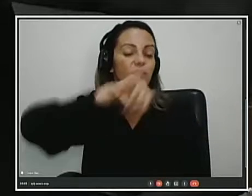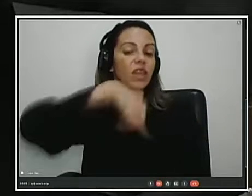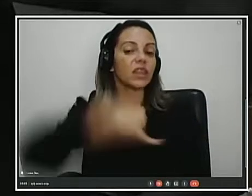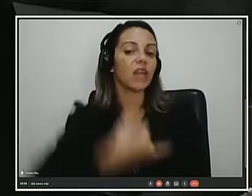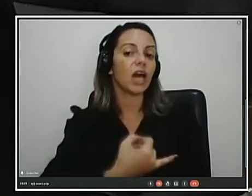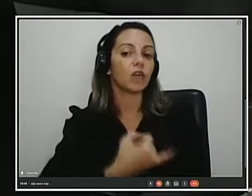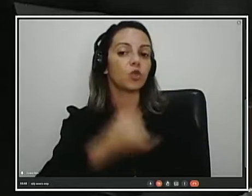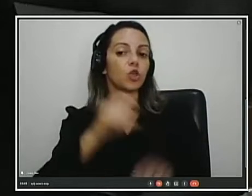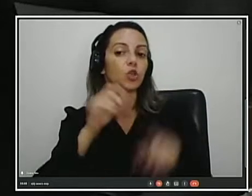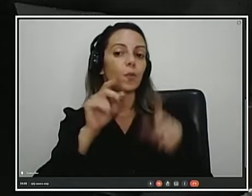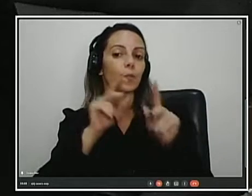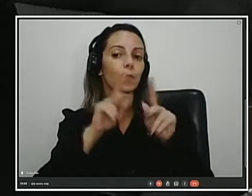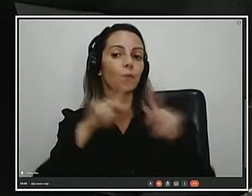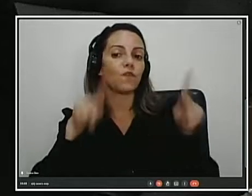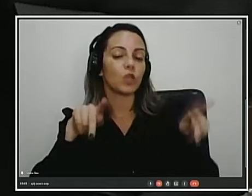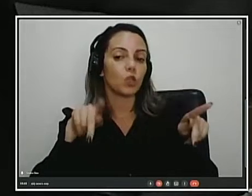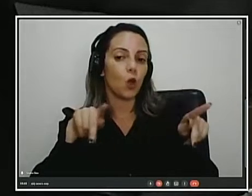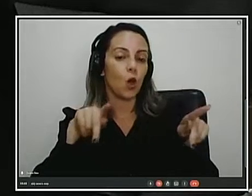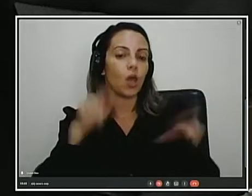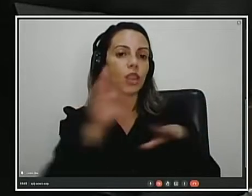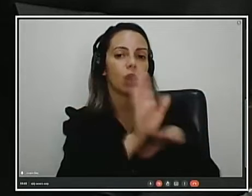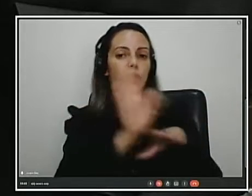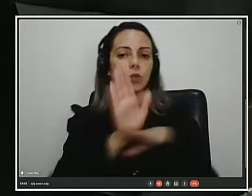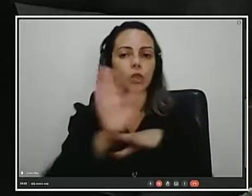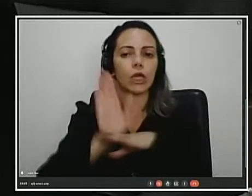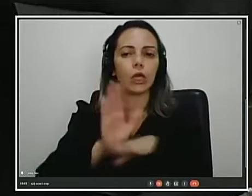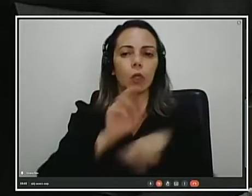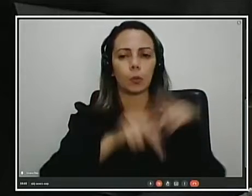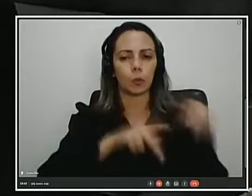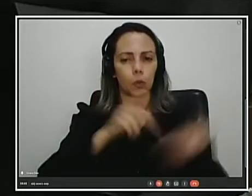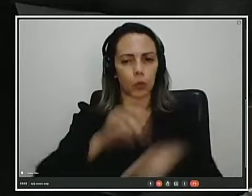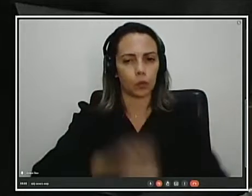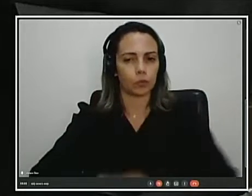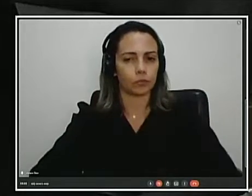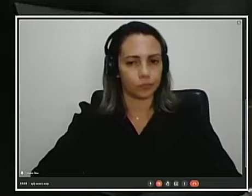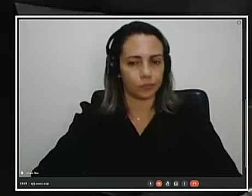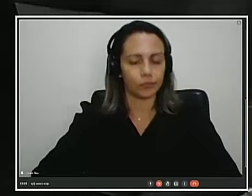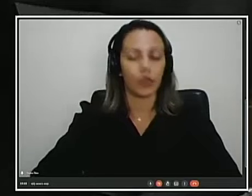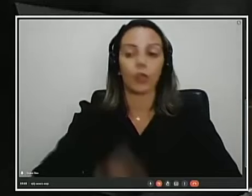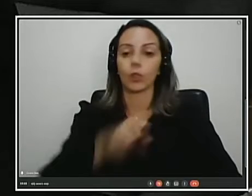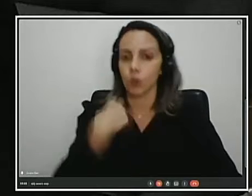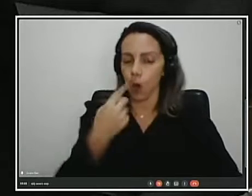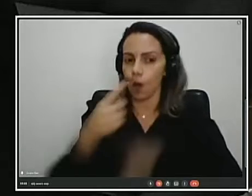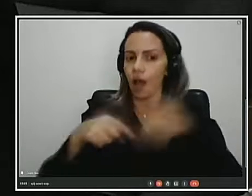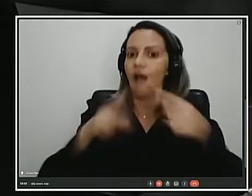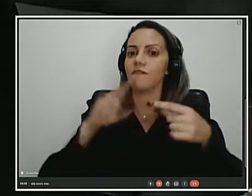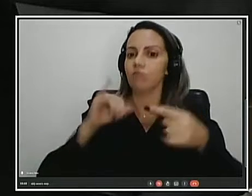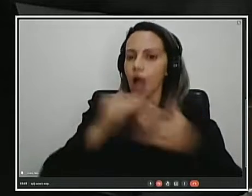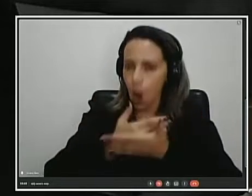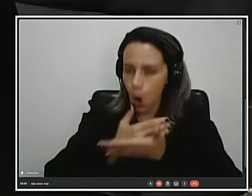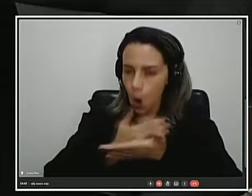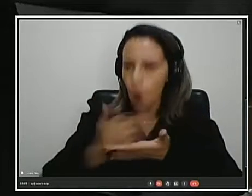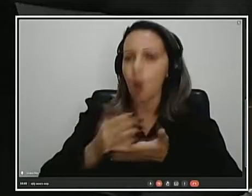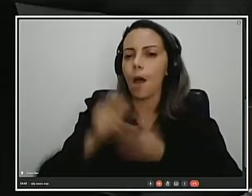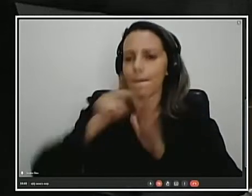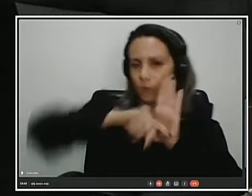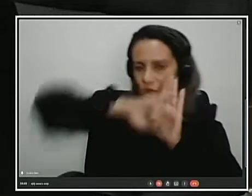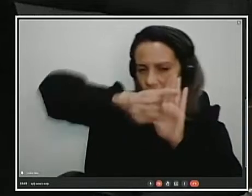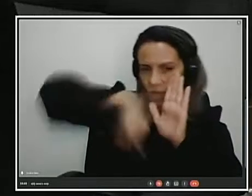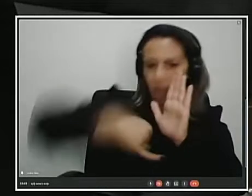amigos Até nós vamos iniciar esses projetos assim que nós tivermos o centro comunitário do bairro cio mas realmente